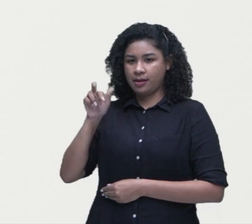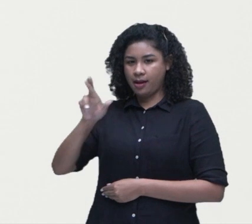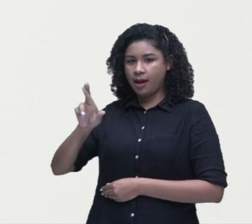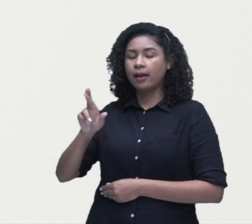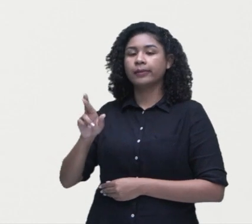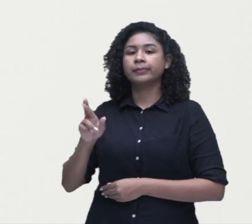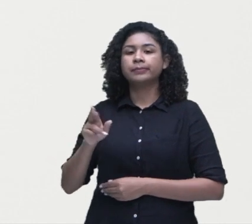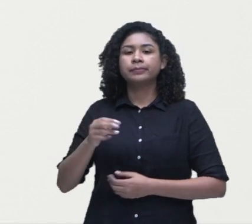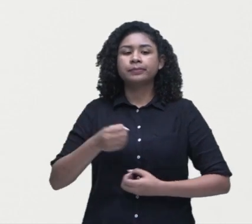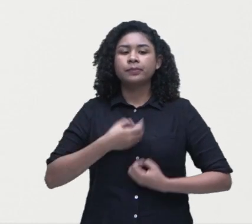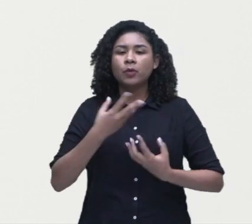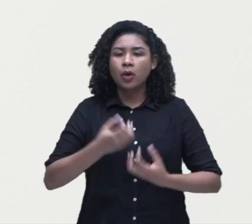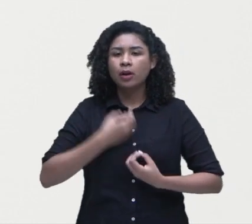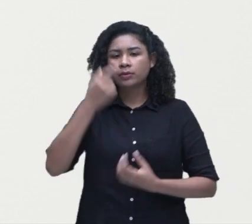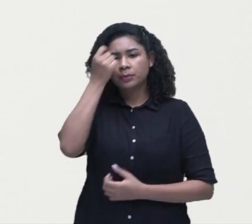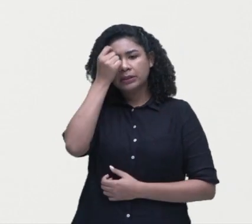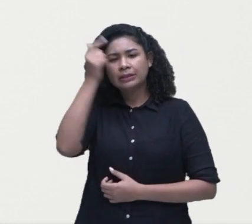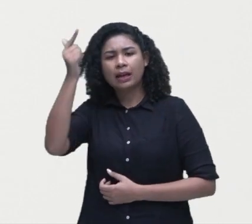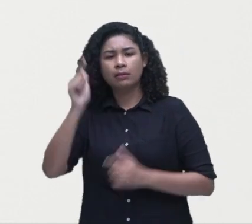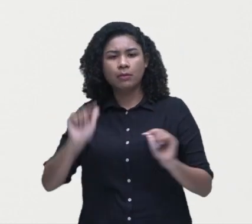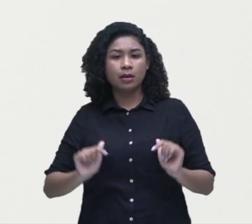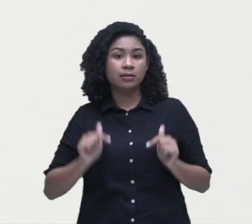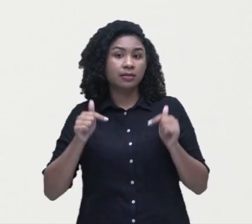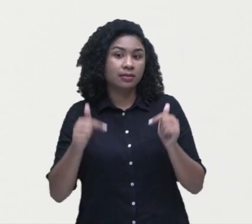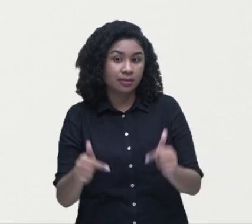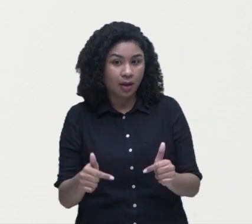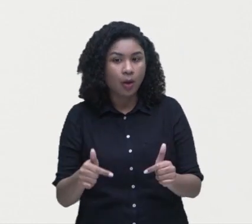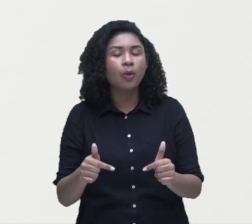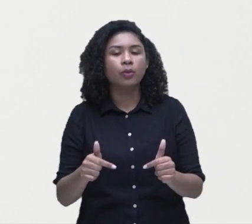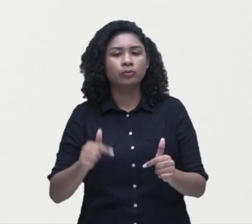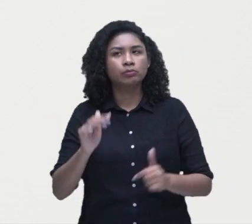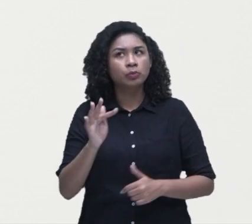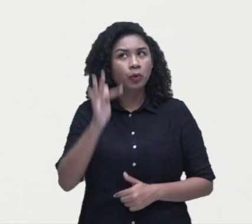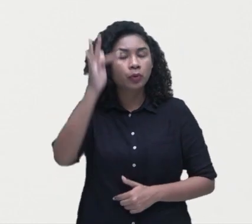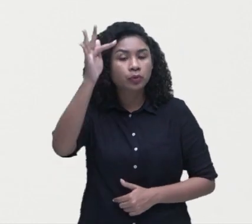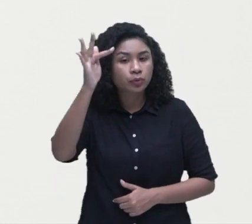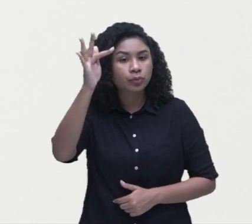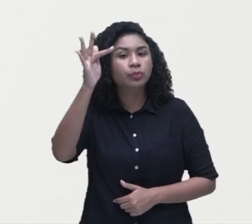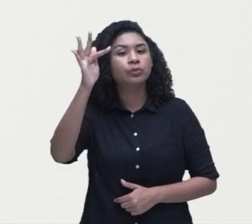de uma ação que ocorrerá num tempo futuro.